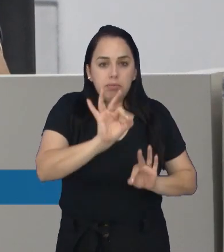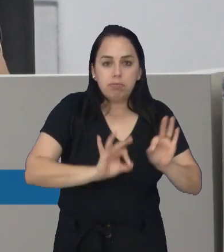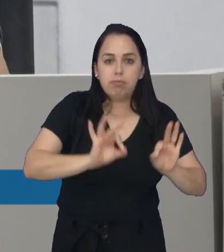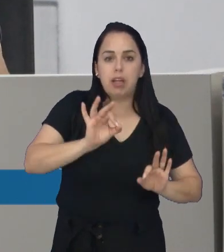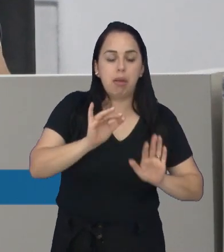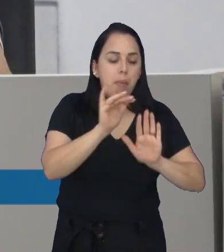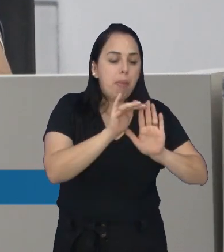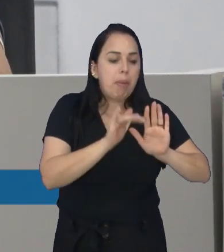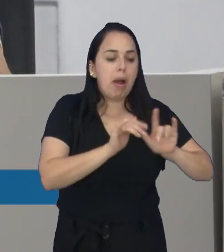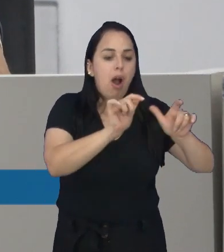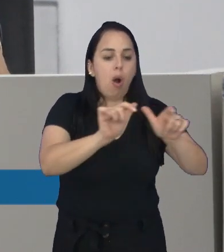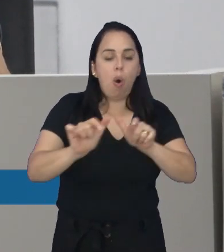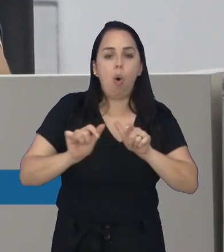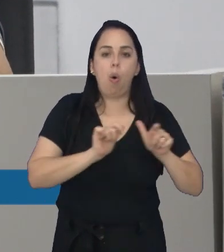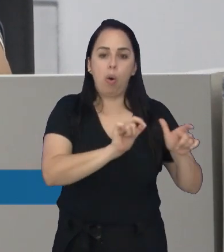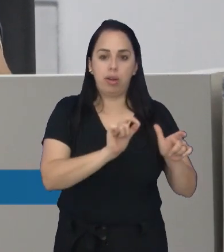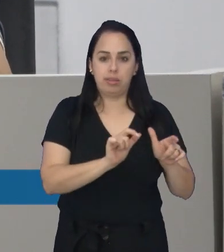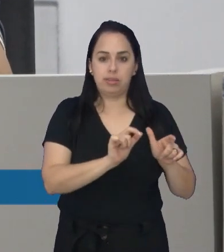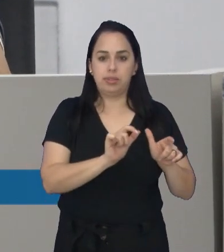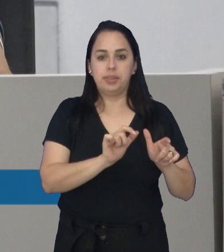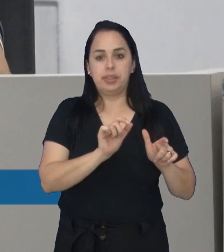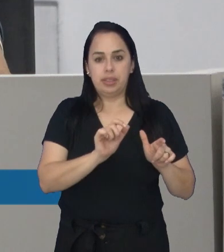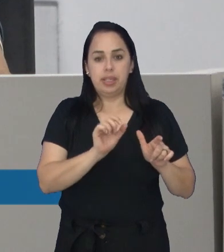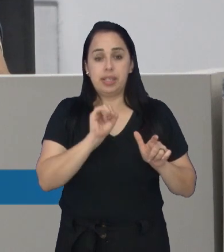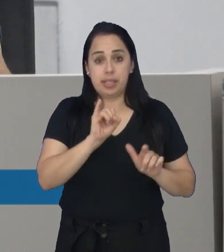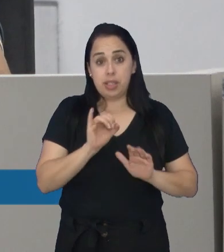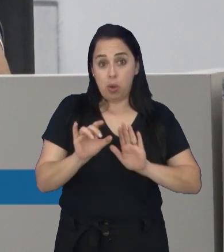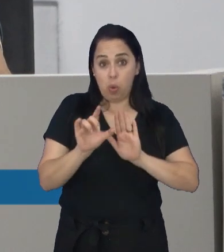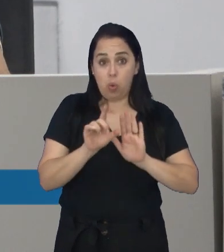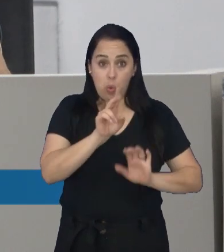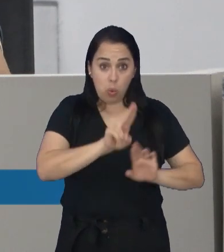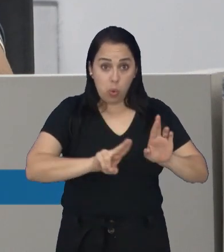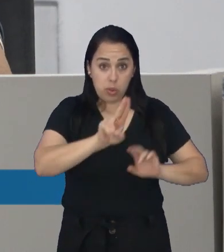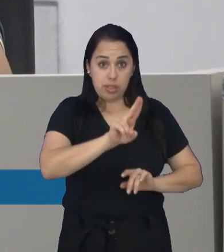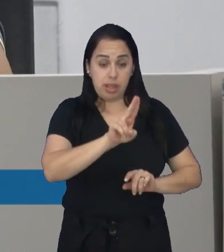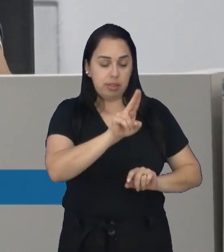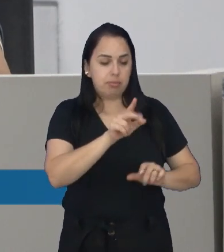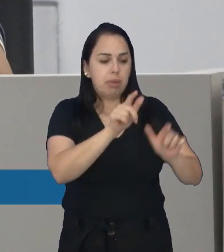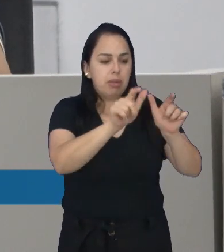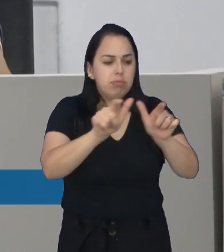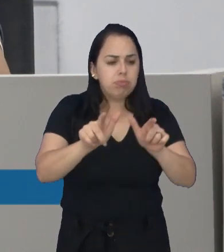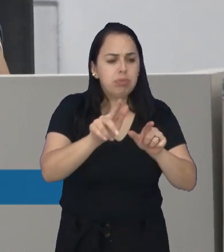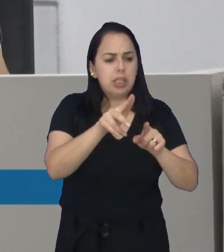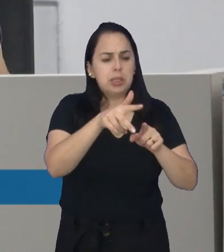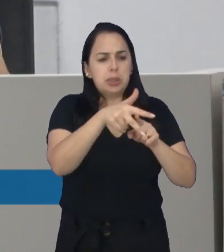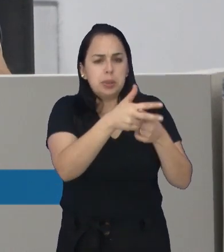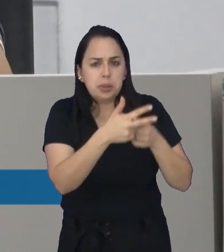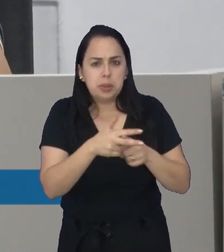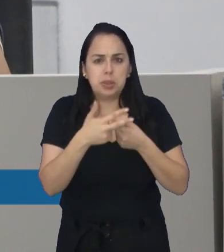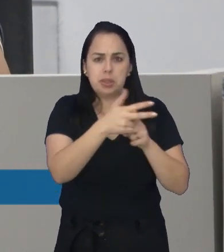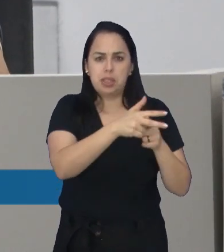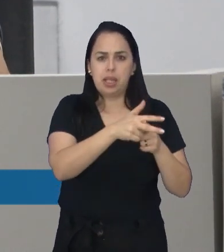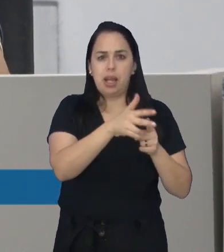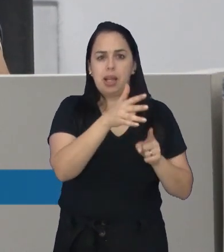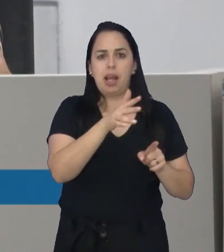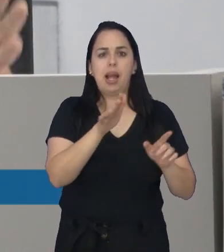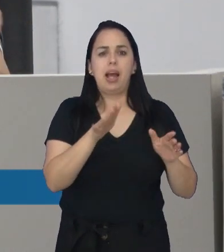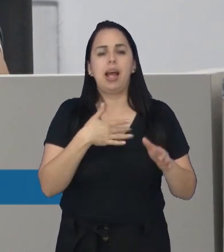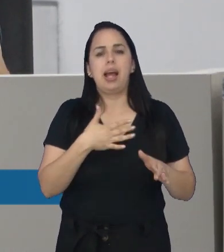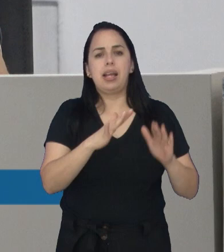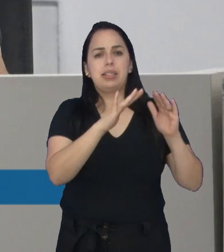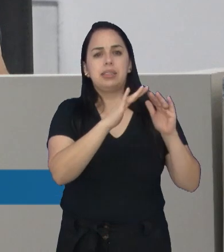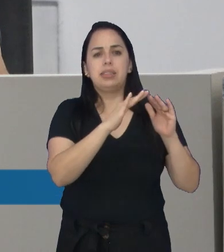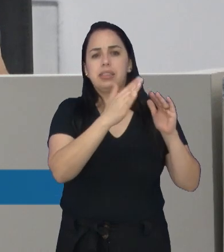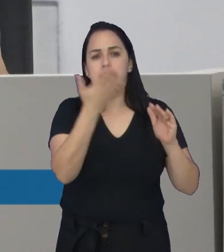Porque que a ideia era utilizada outogonerosa para reorganizar alguns espaços principalmente aqueles que estão perdendo população bairros que